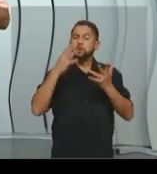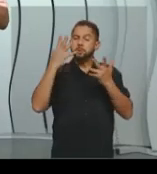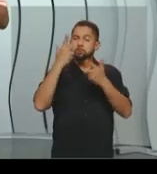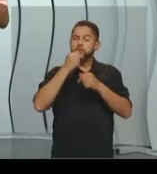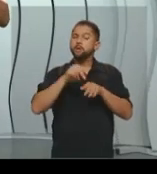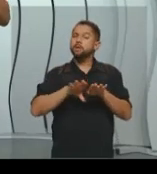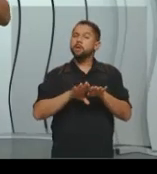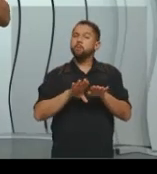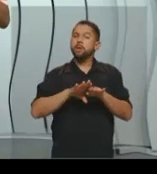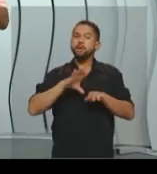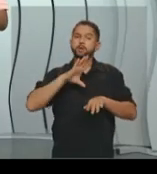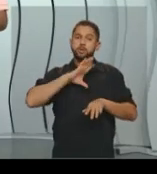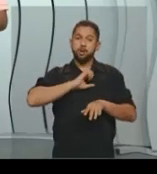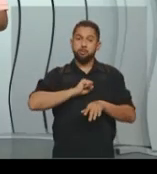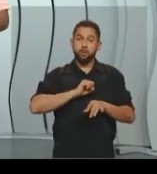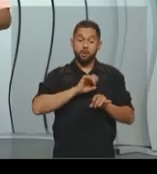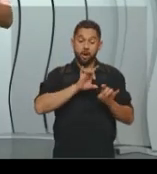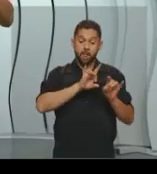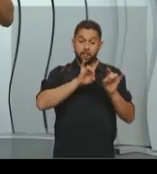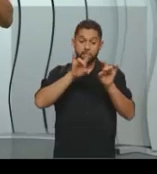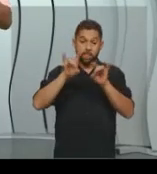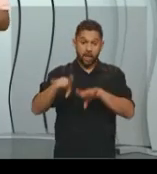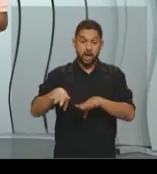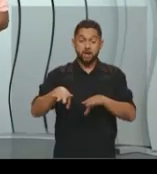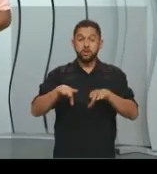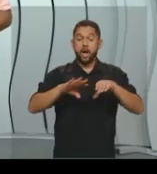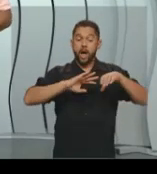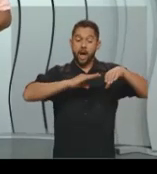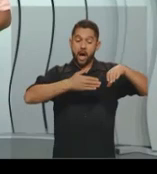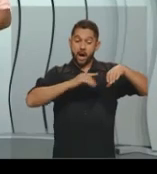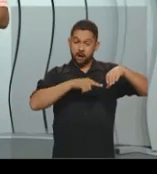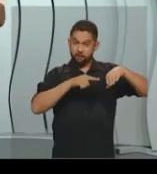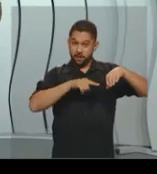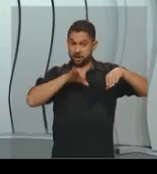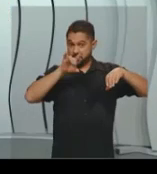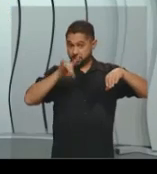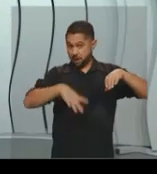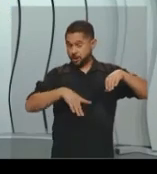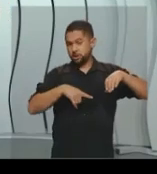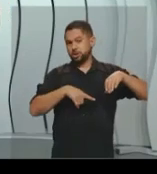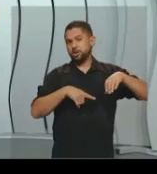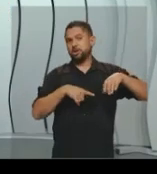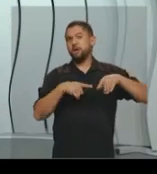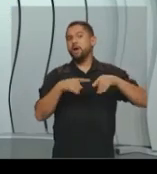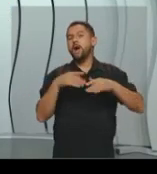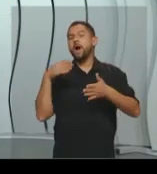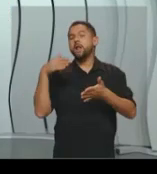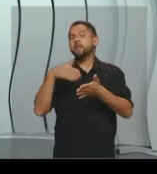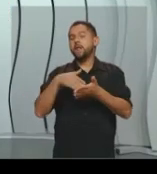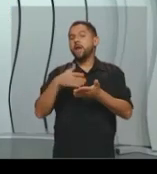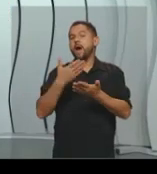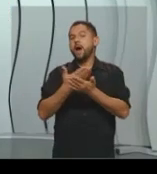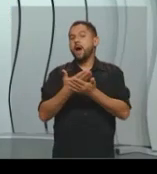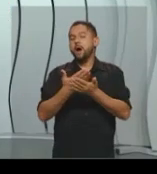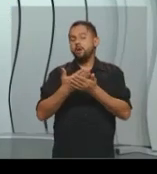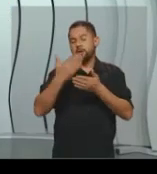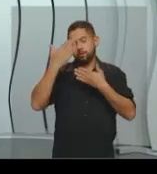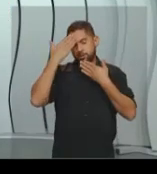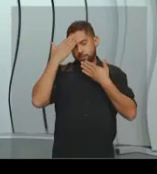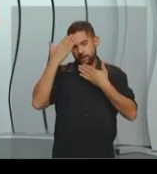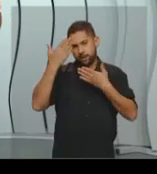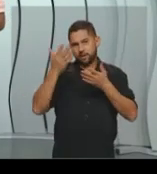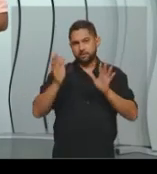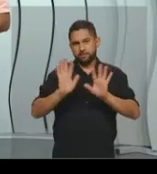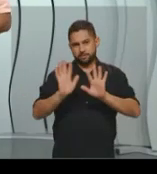amor. Então vamos sair da caverna, vamos pensar por nós mesmos e até a próxima aula. Muito obrigado.